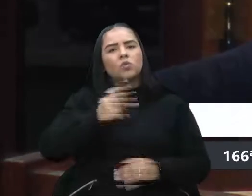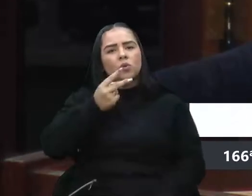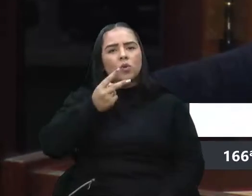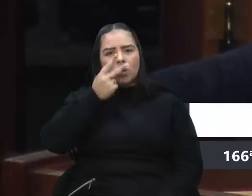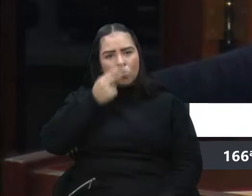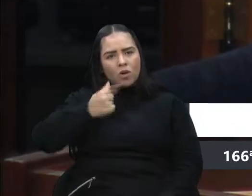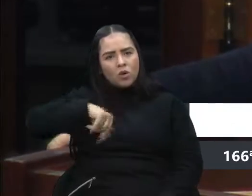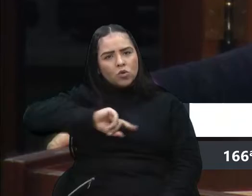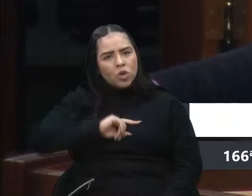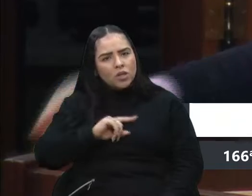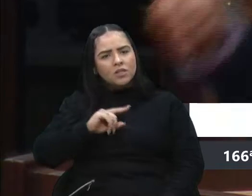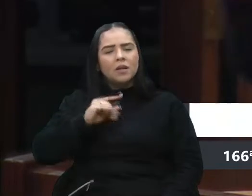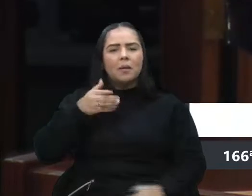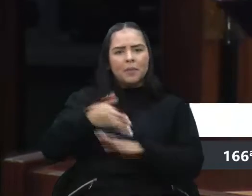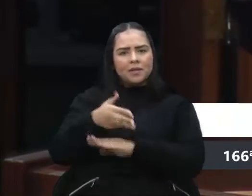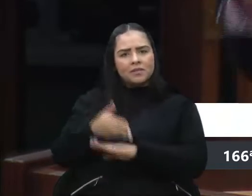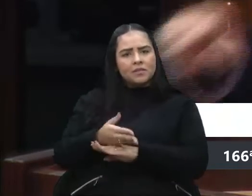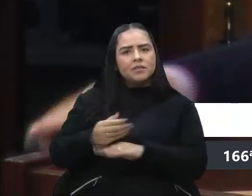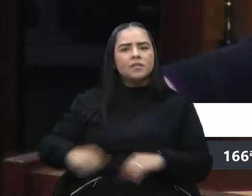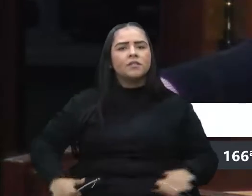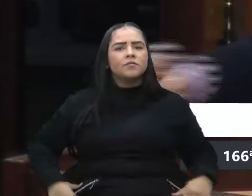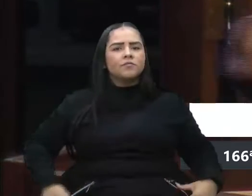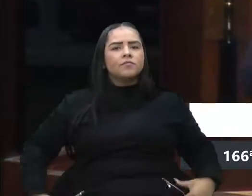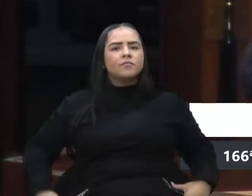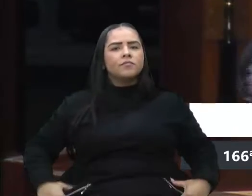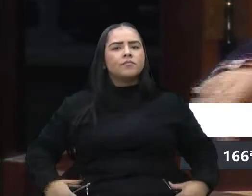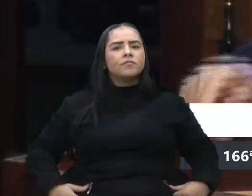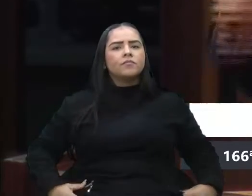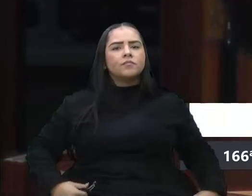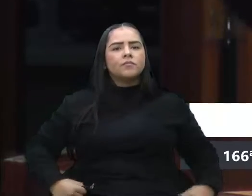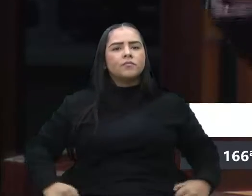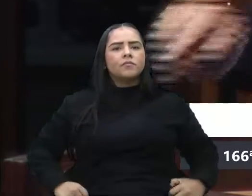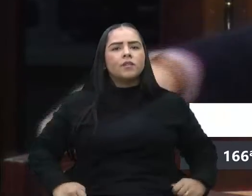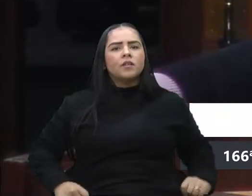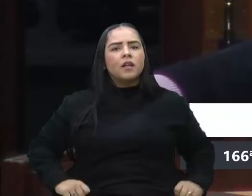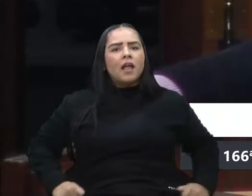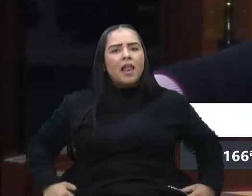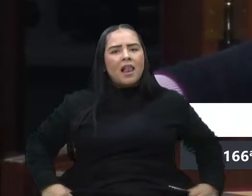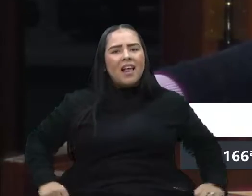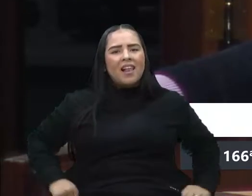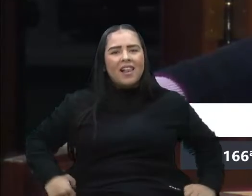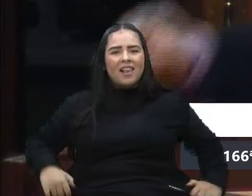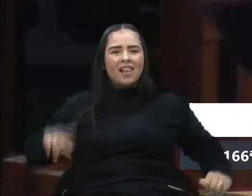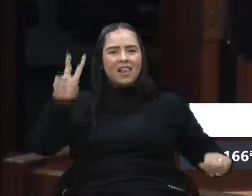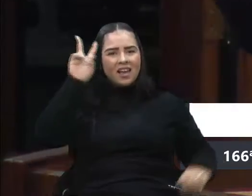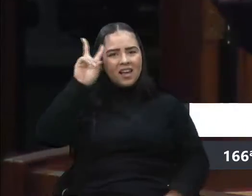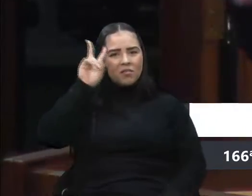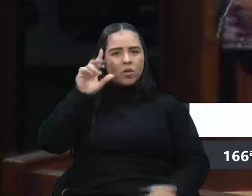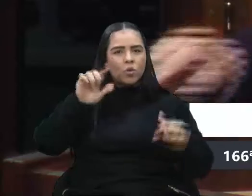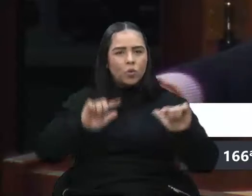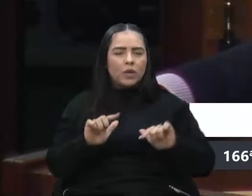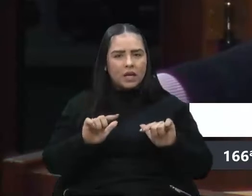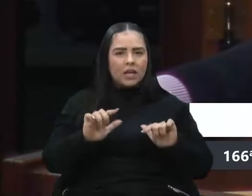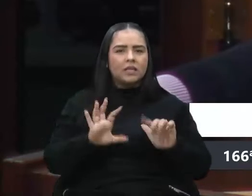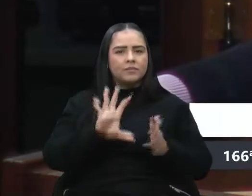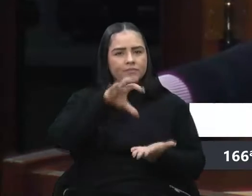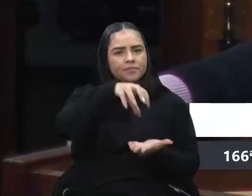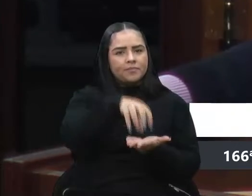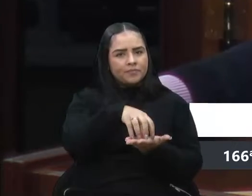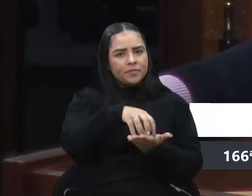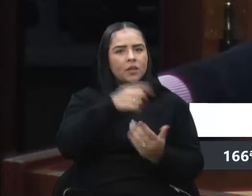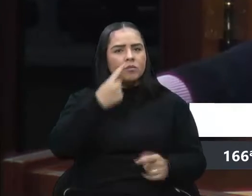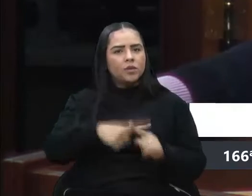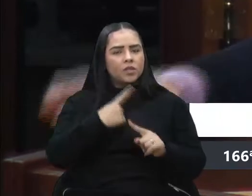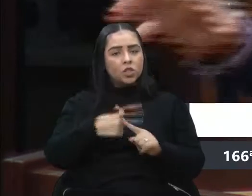vereador Ricardo. Se eu lembro lá eu vou falar novamente, espaço do distrito, que de novo nessa última